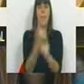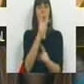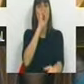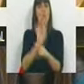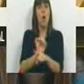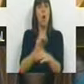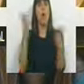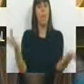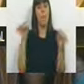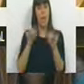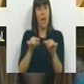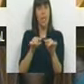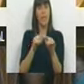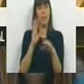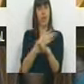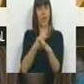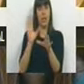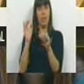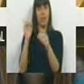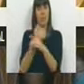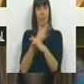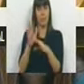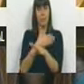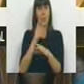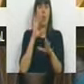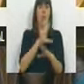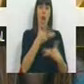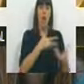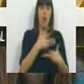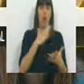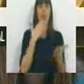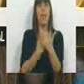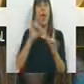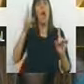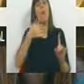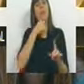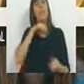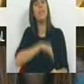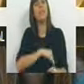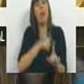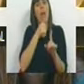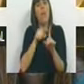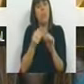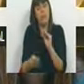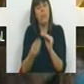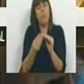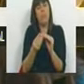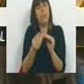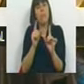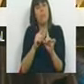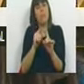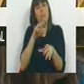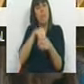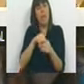ambos. Esta atomização do paradigma negocial tornaria a determinação salarial um fenómeno